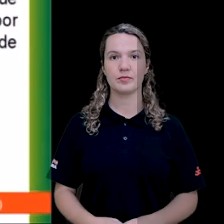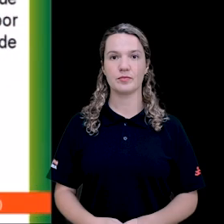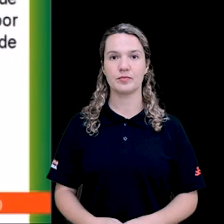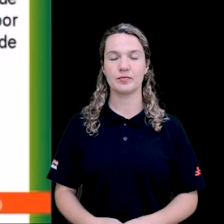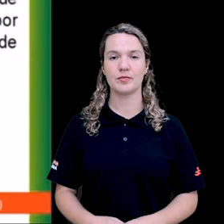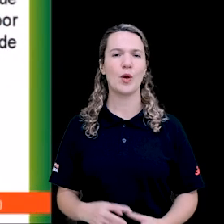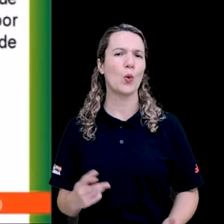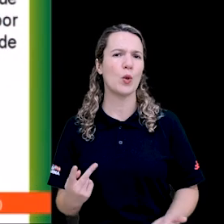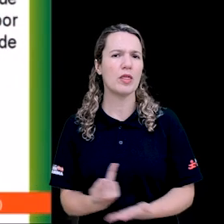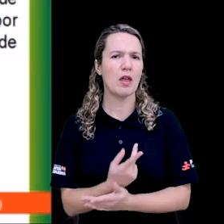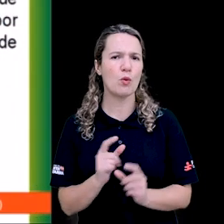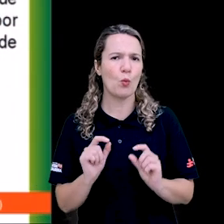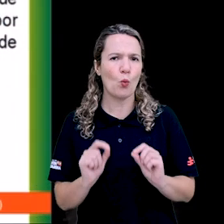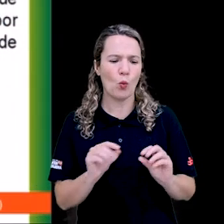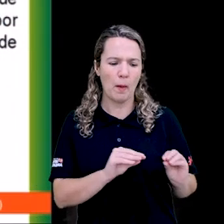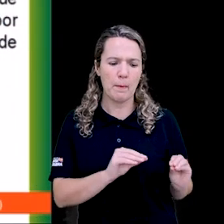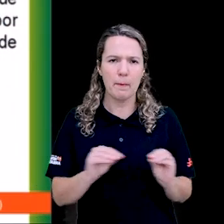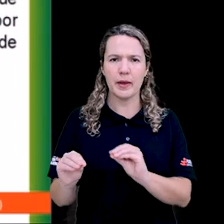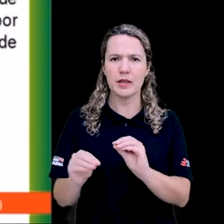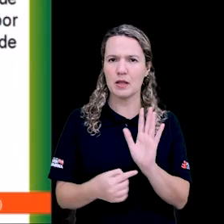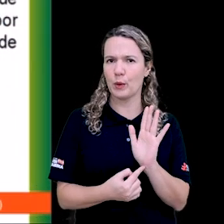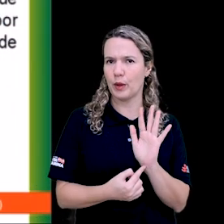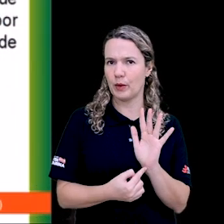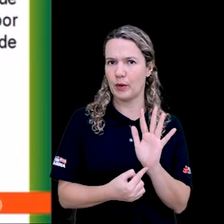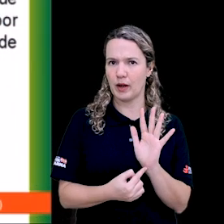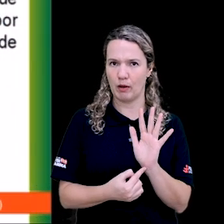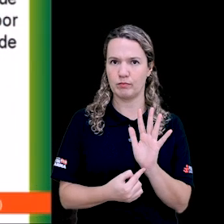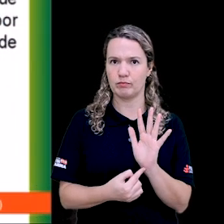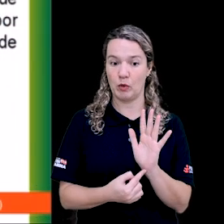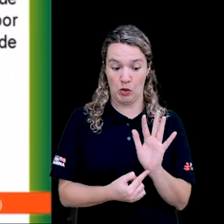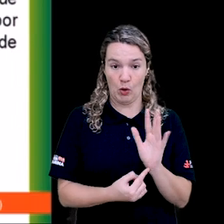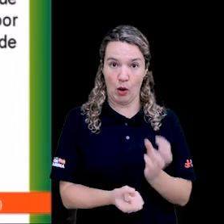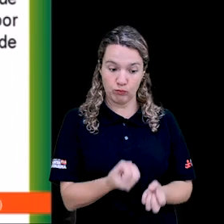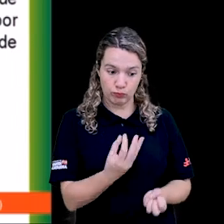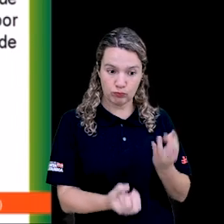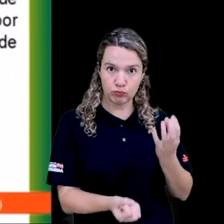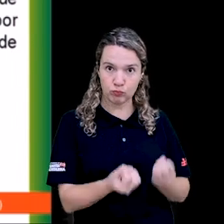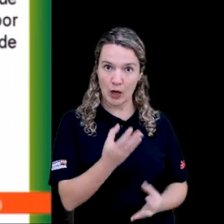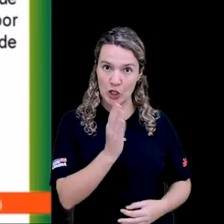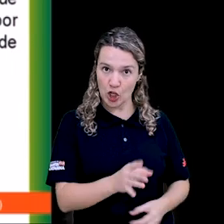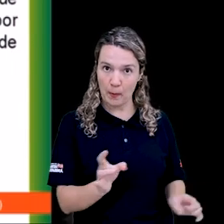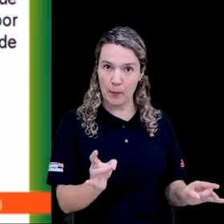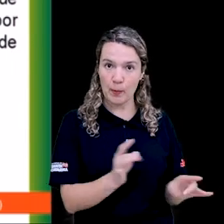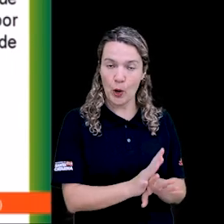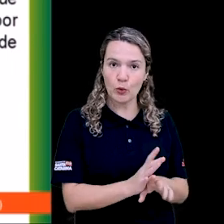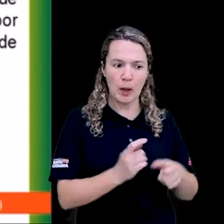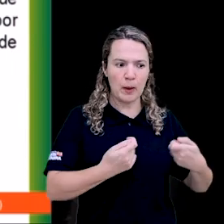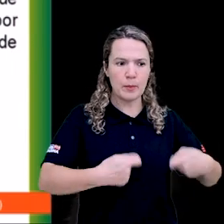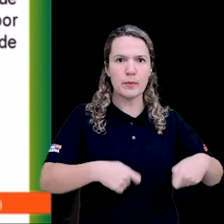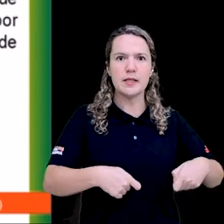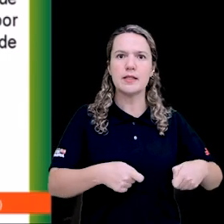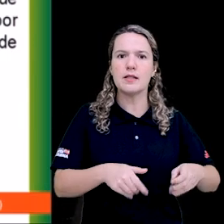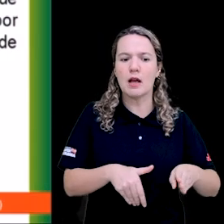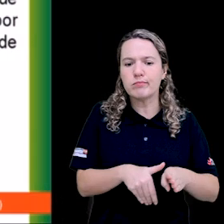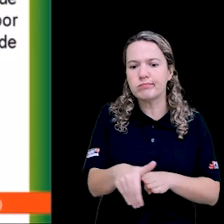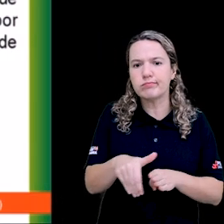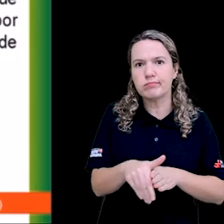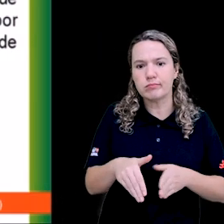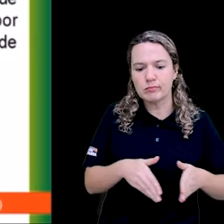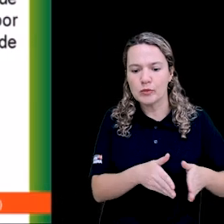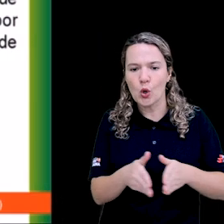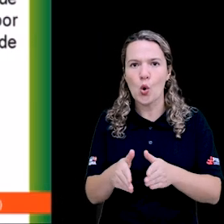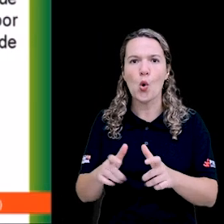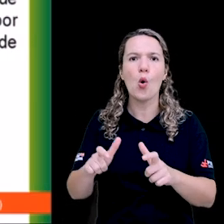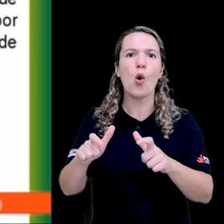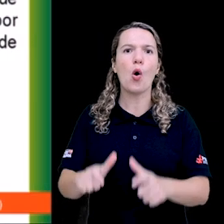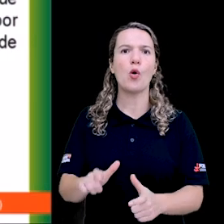O que acontece na migração neuronal? Depois dos neurônios serem produzidos, eles precisam ser orientados e